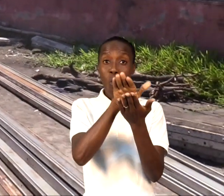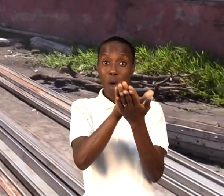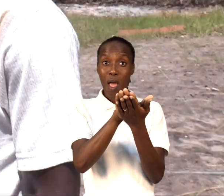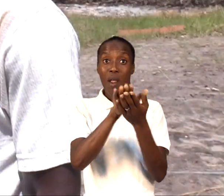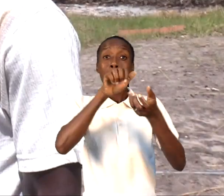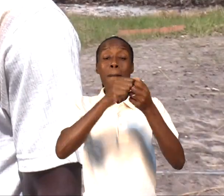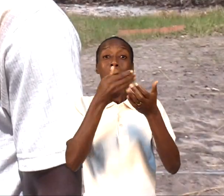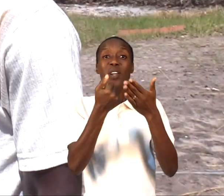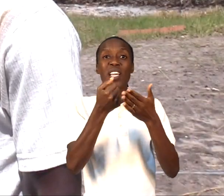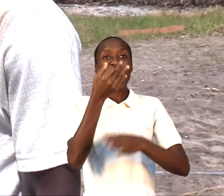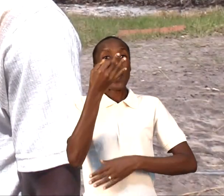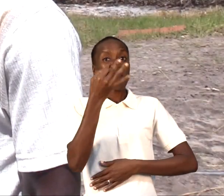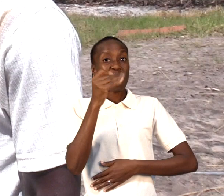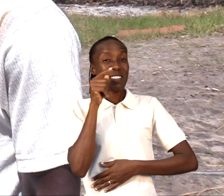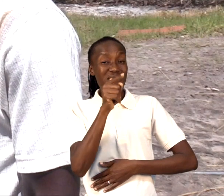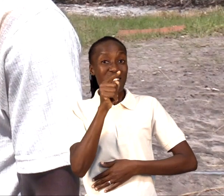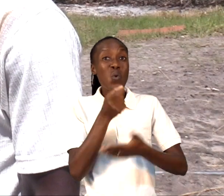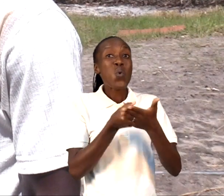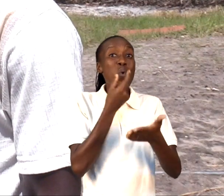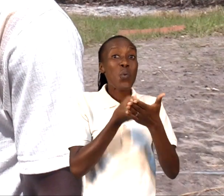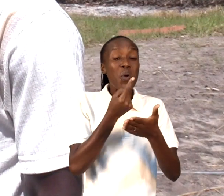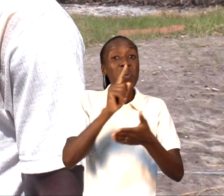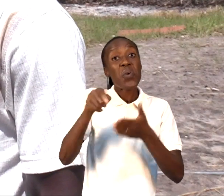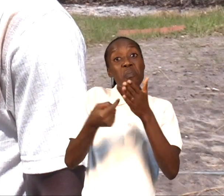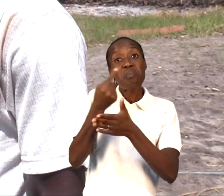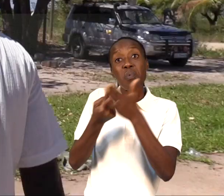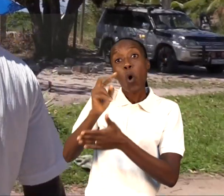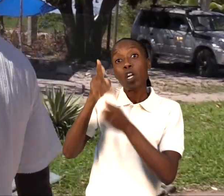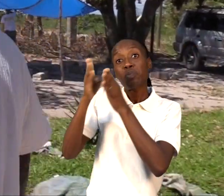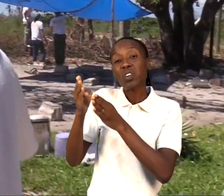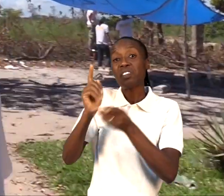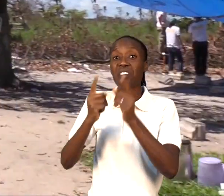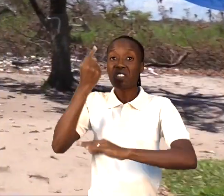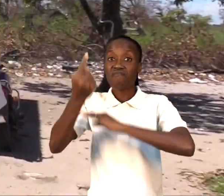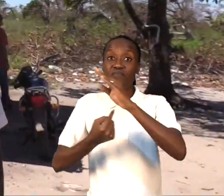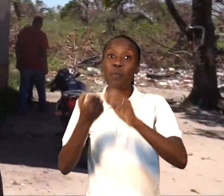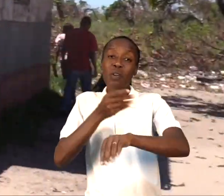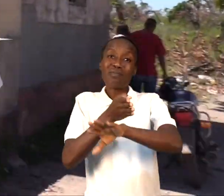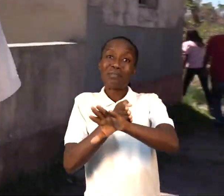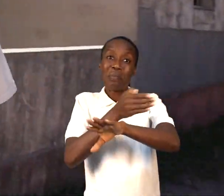pudesse ferir, se não andar no sanitário um bocadinho mais seguro.